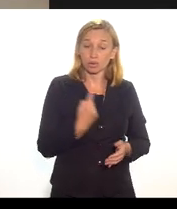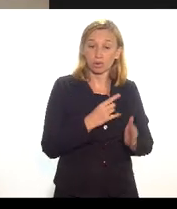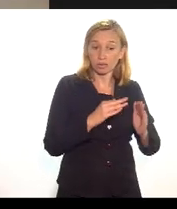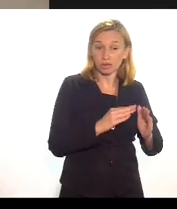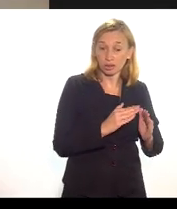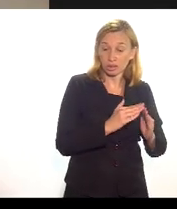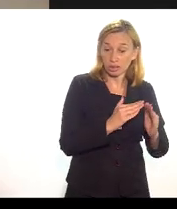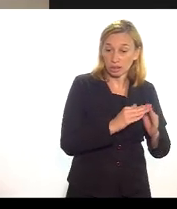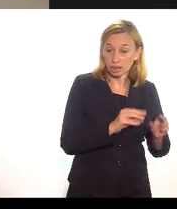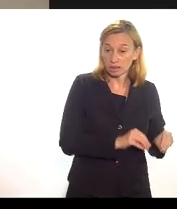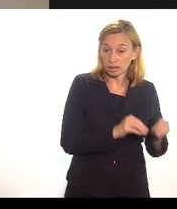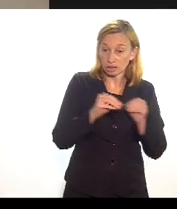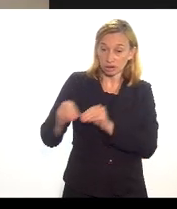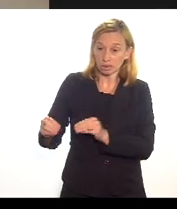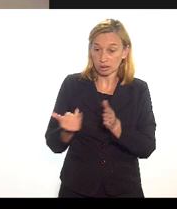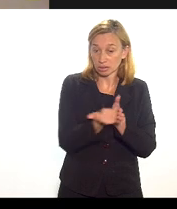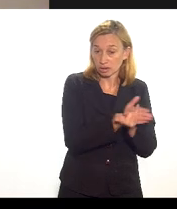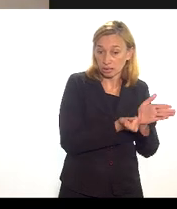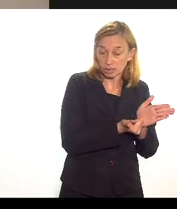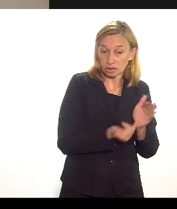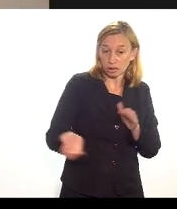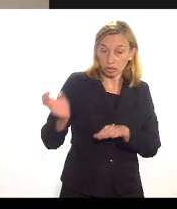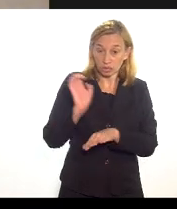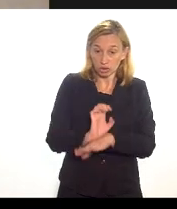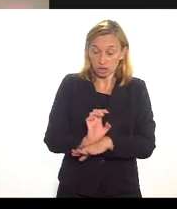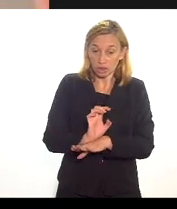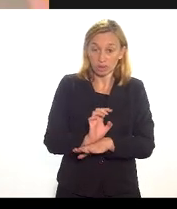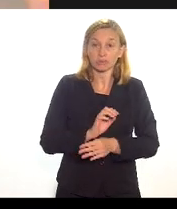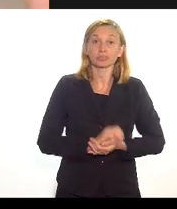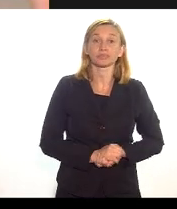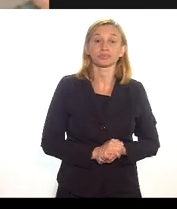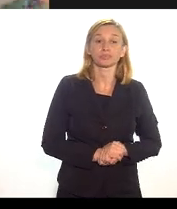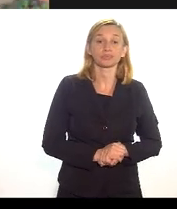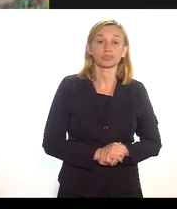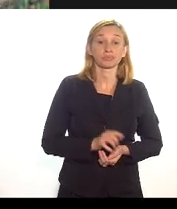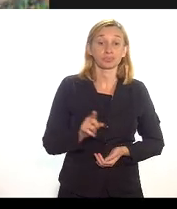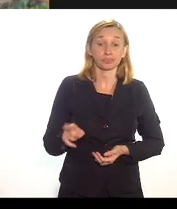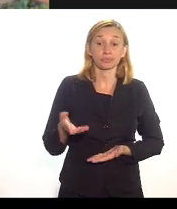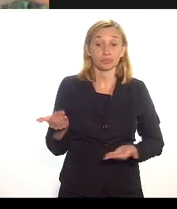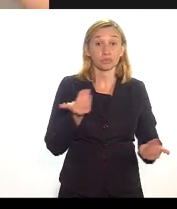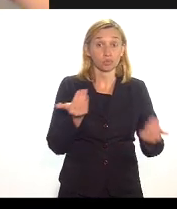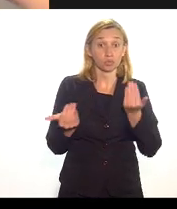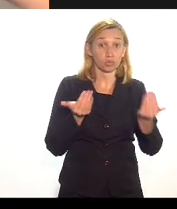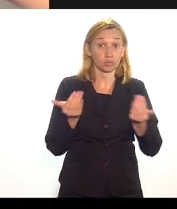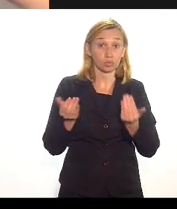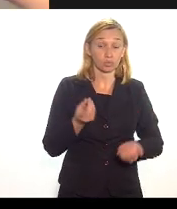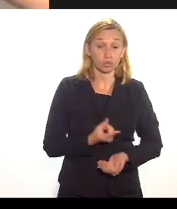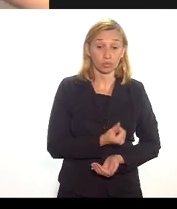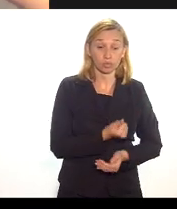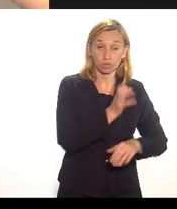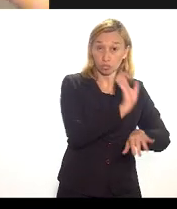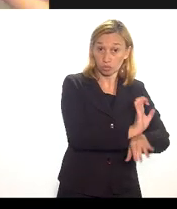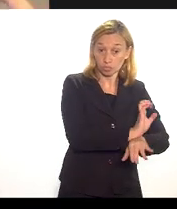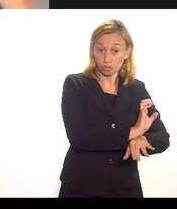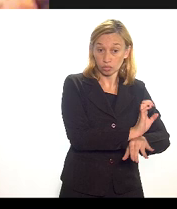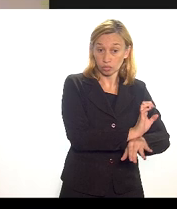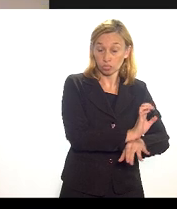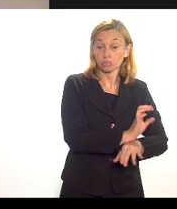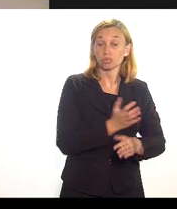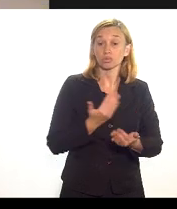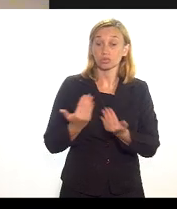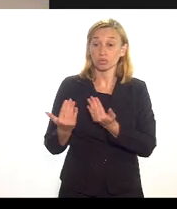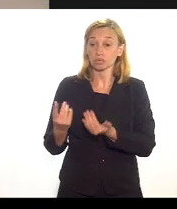um imóvel, o imposto para o Estado, ele é comparável com o valor do Estado, com o valor do